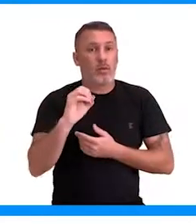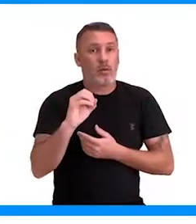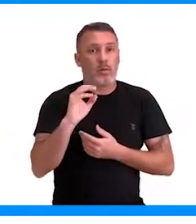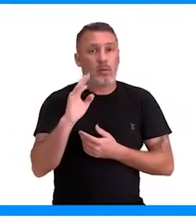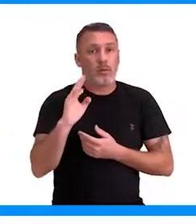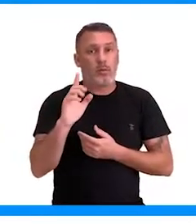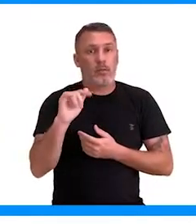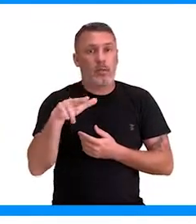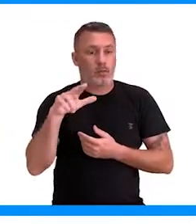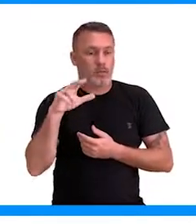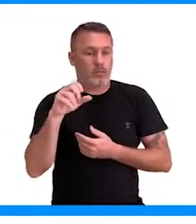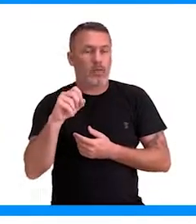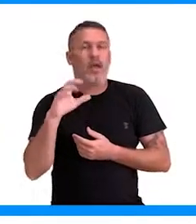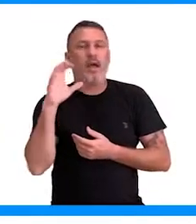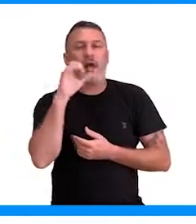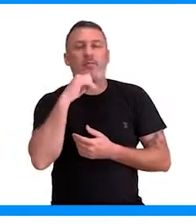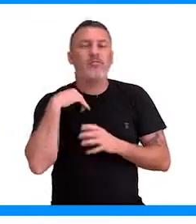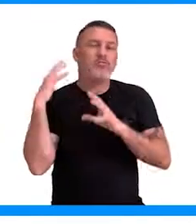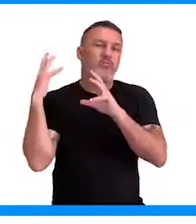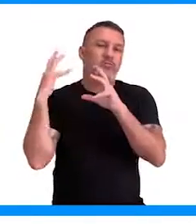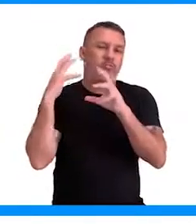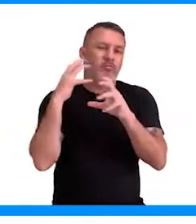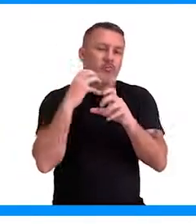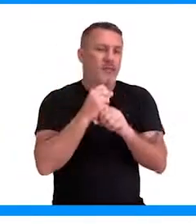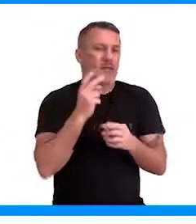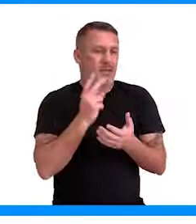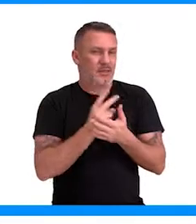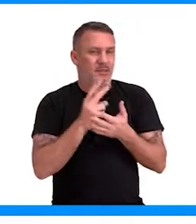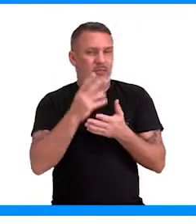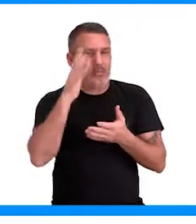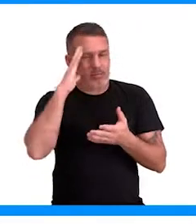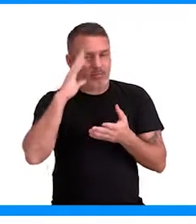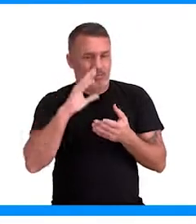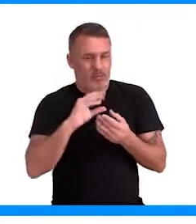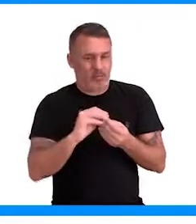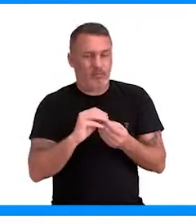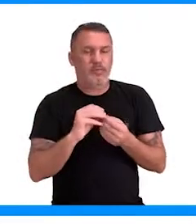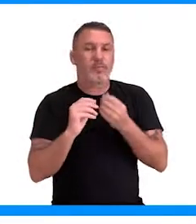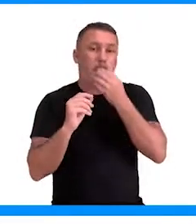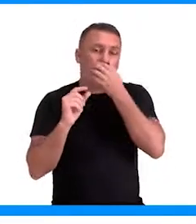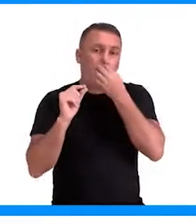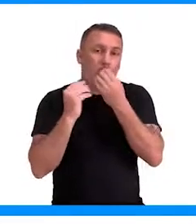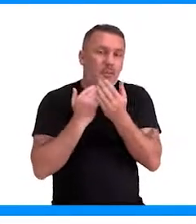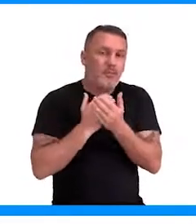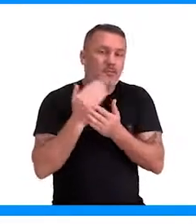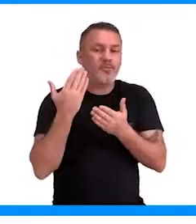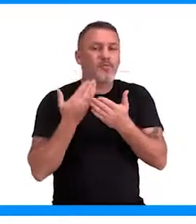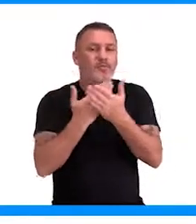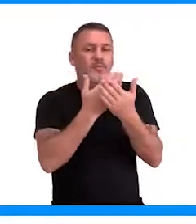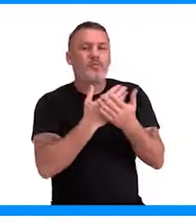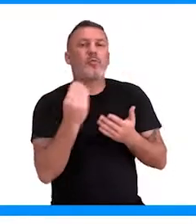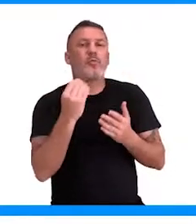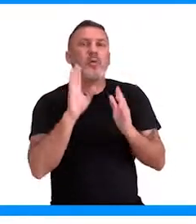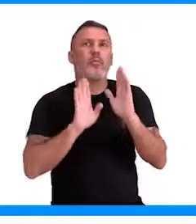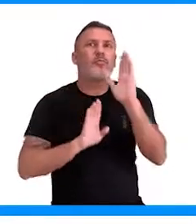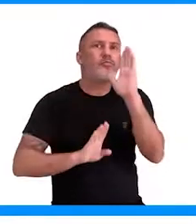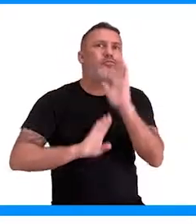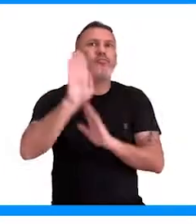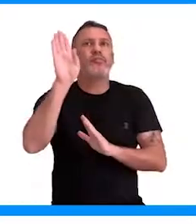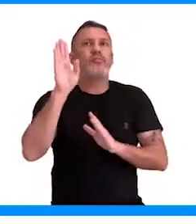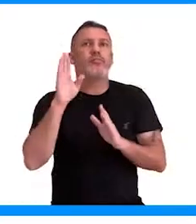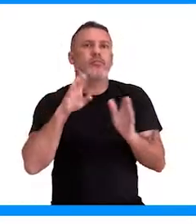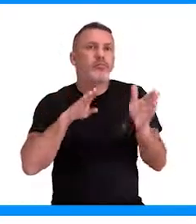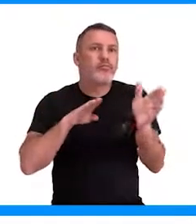Como sempre, a gente vai fazer aquela nossa breve revisãozinha, tá bom? Iniciar o estudo dos